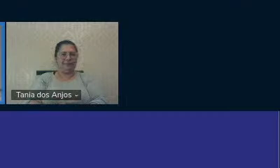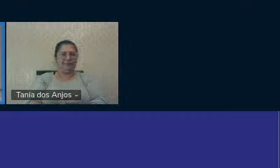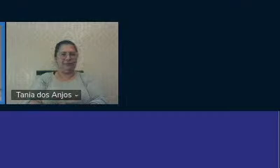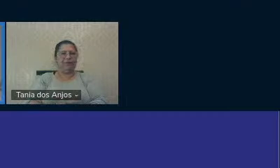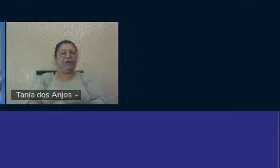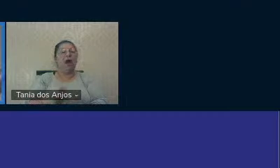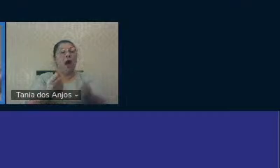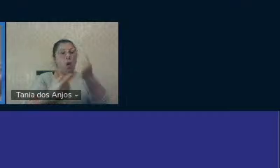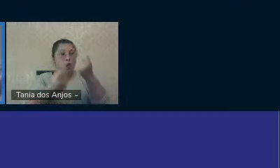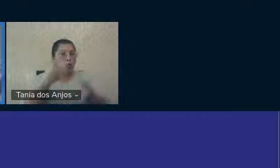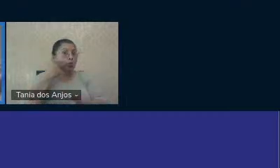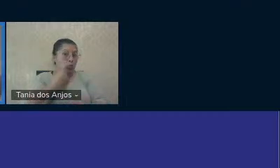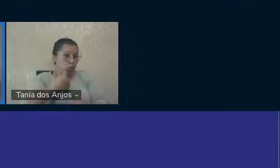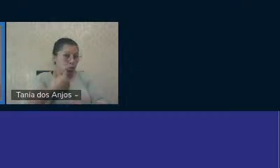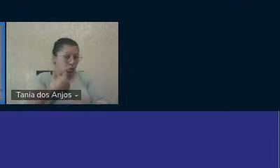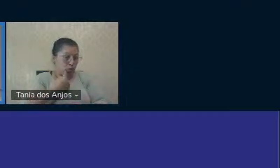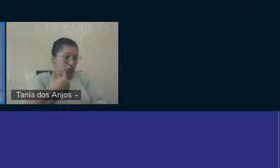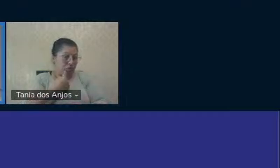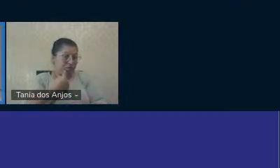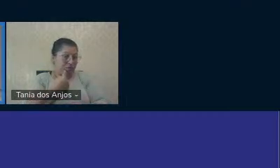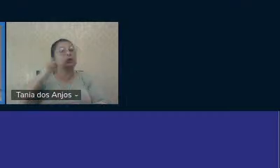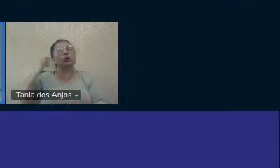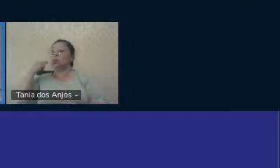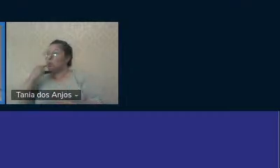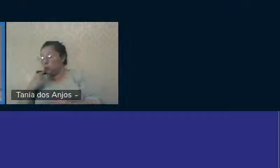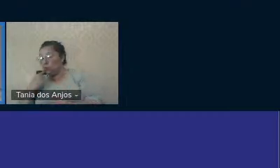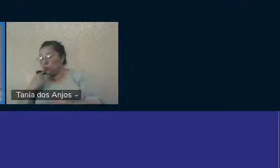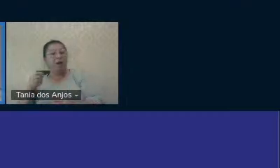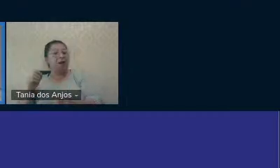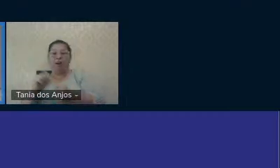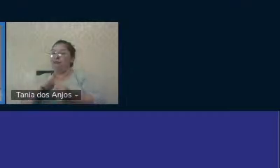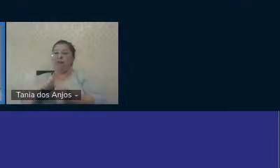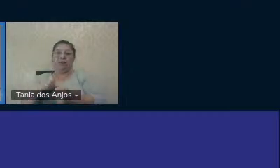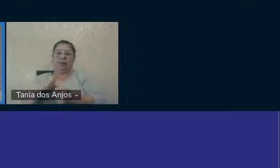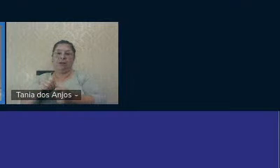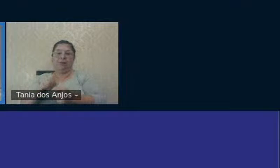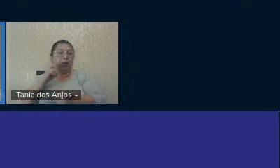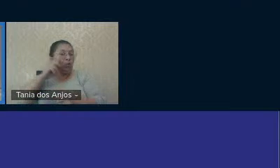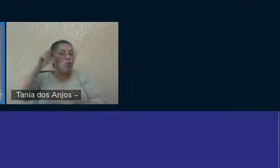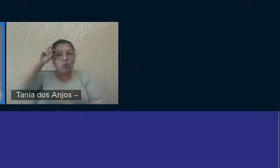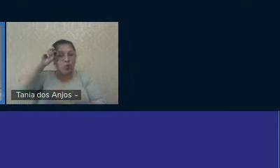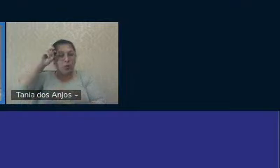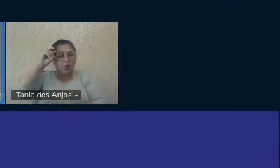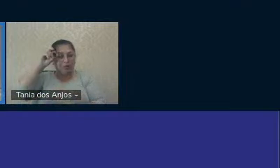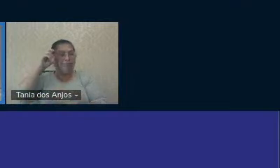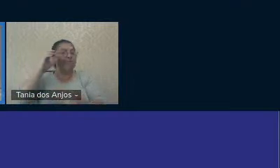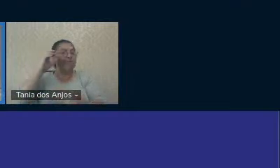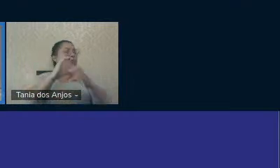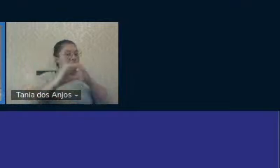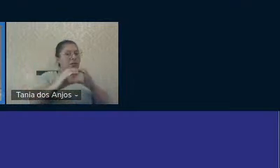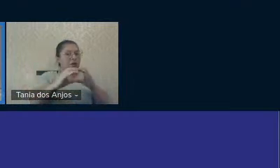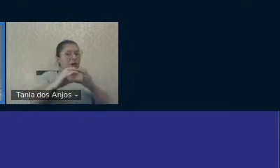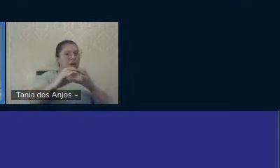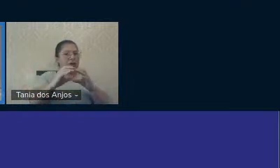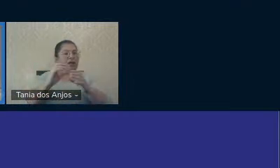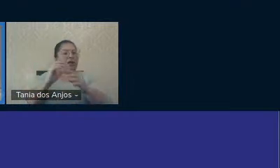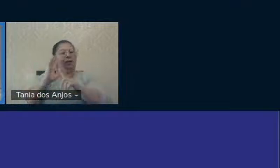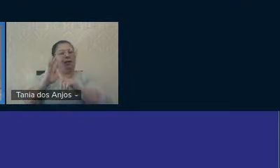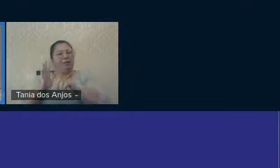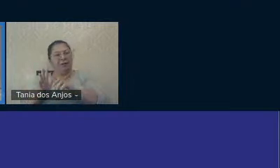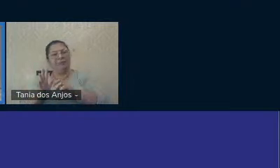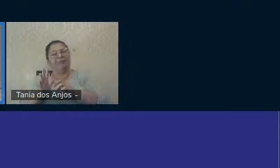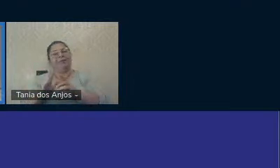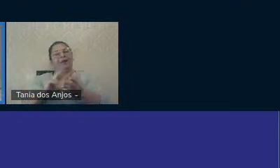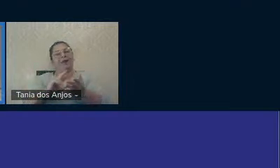Para alguns surdos, por serem surdos, a música não faz parte da sua cultura, porque hoje ela é música. É considerada uma literatura em Libra e não tradução